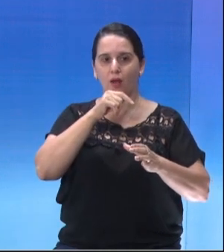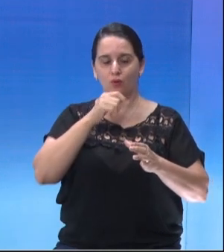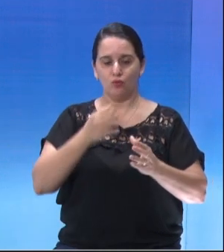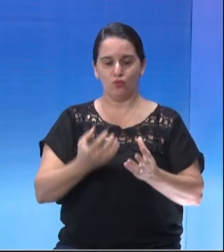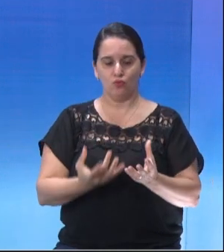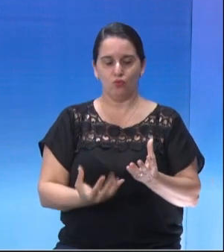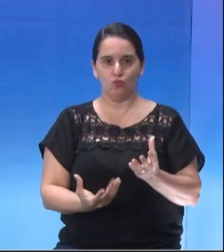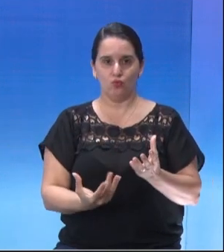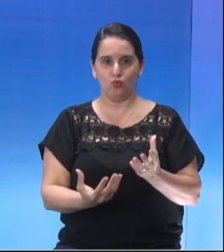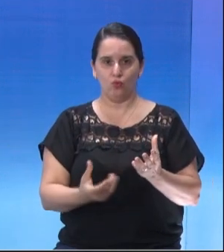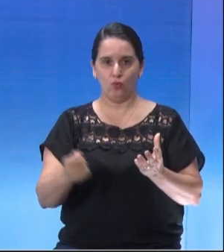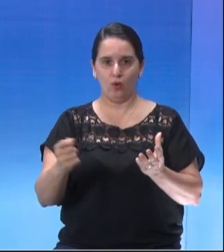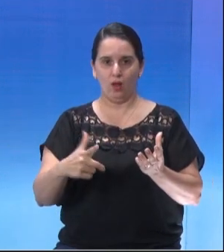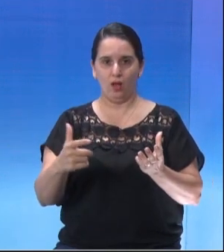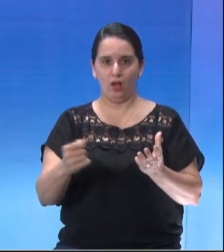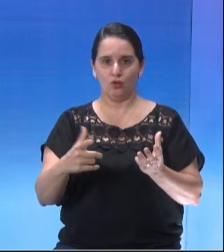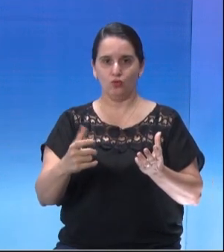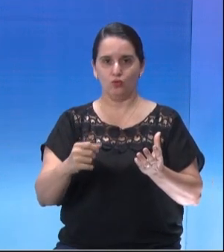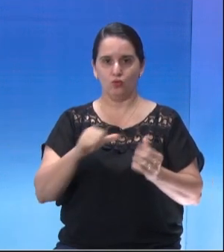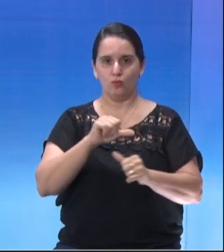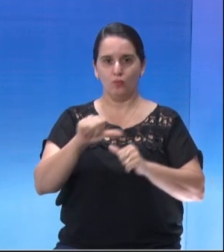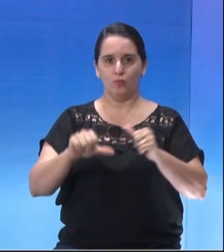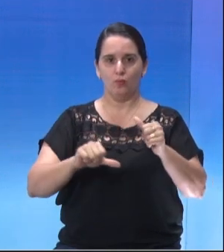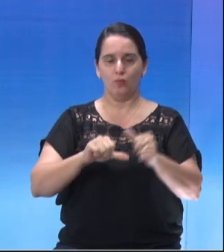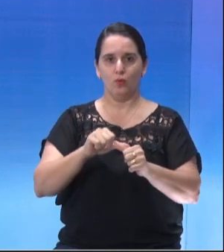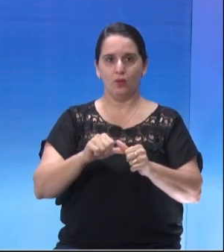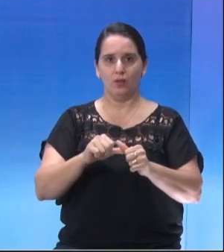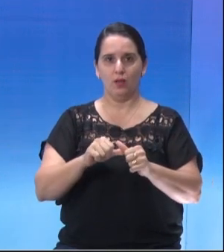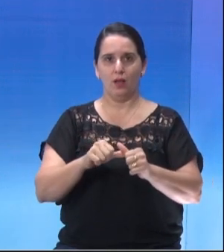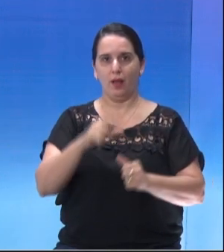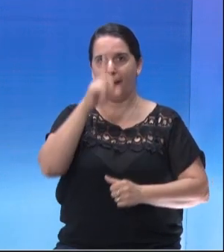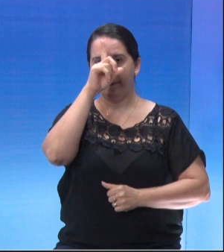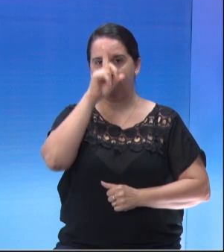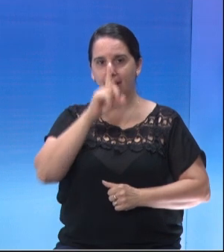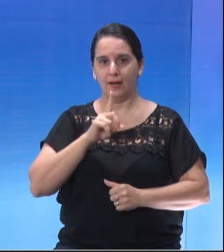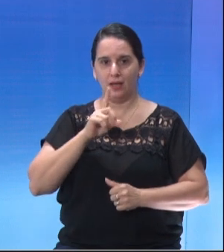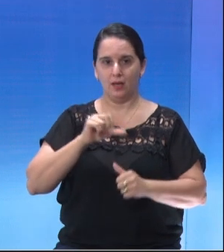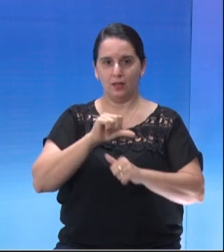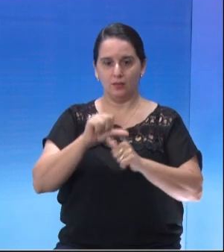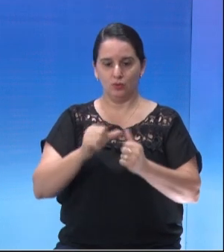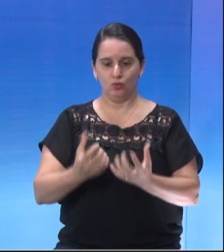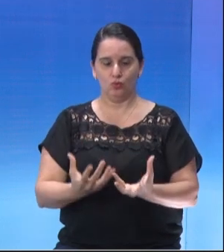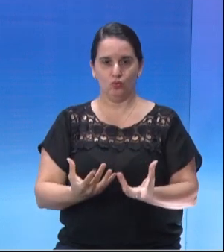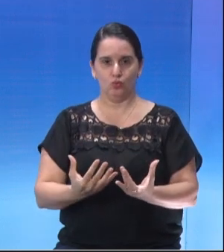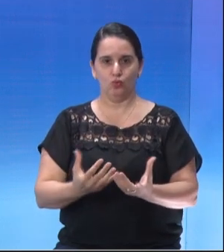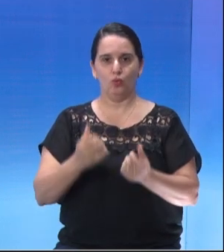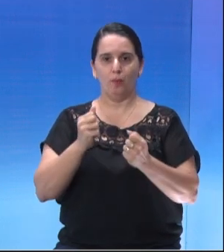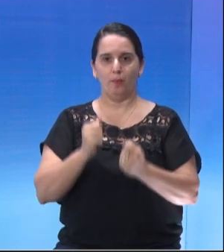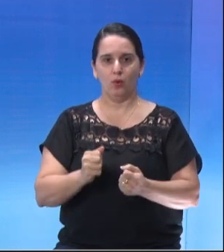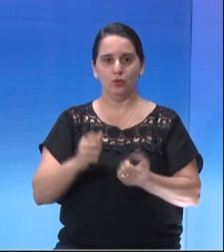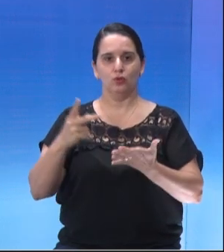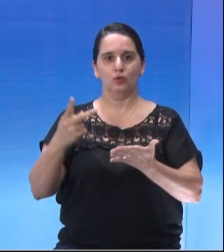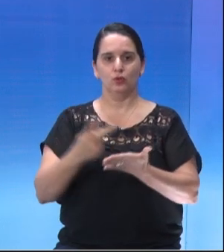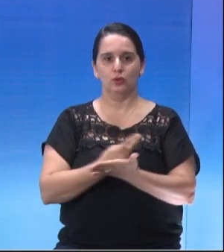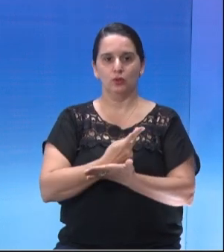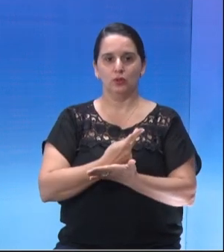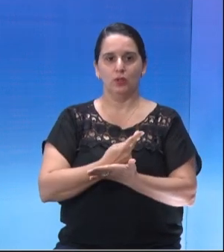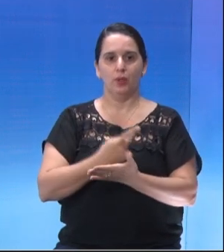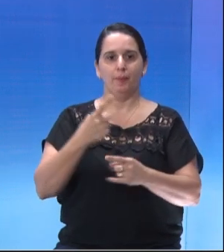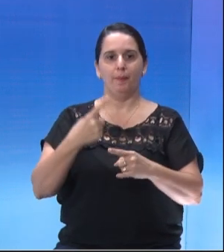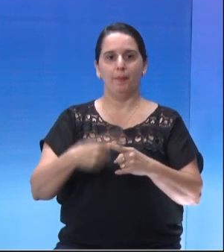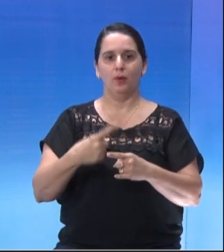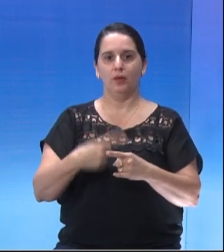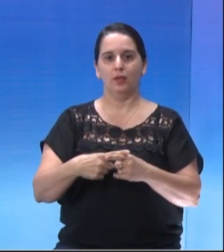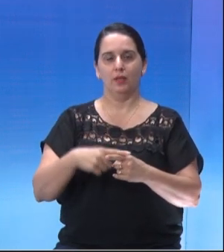do fogo, mudando-a para uma chama amarela. Essa mudança de cor pode suscitar